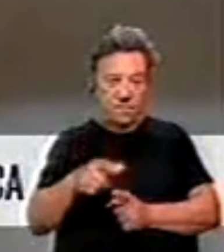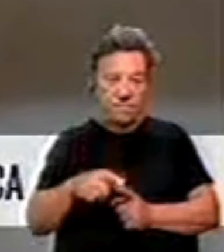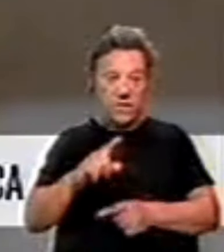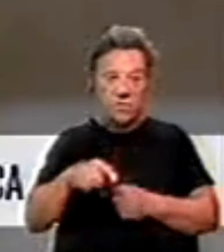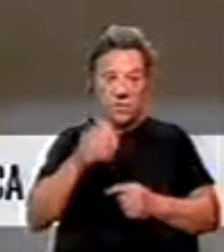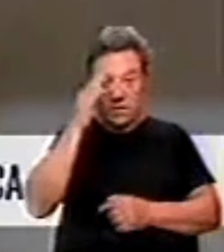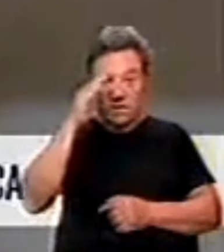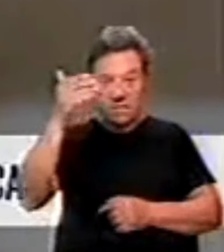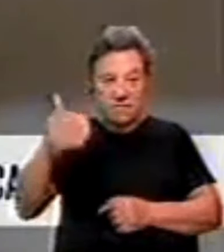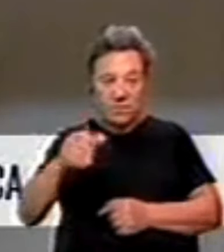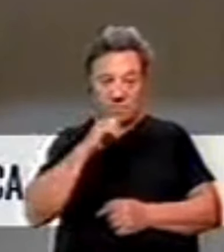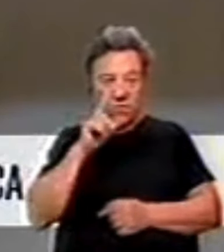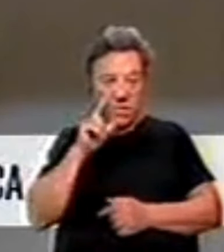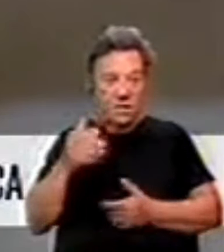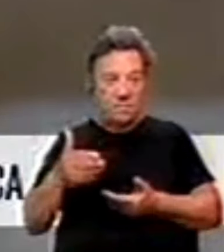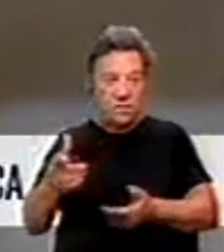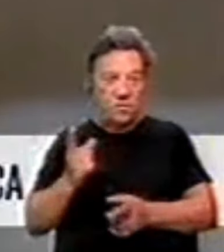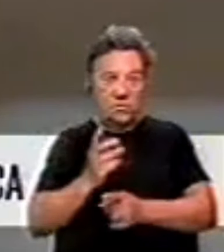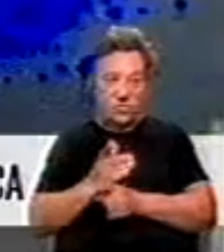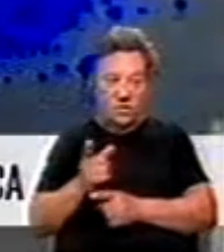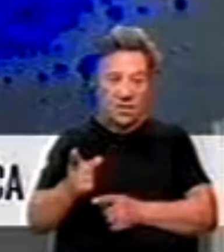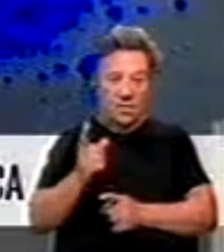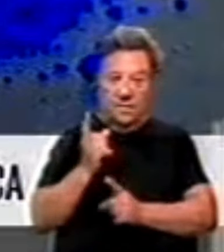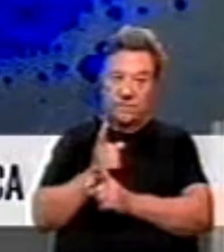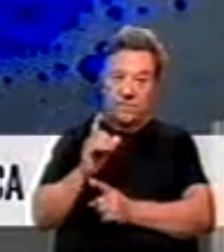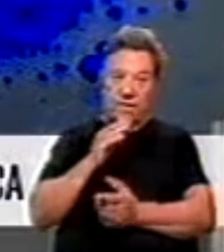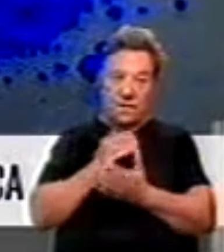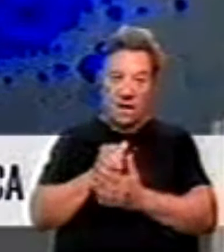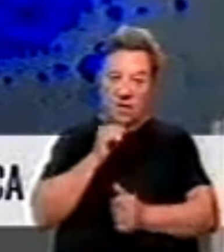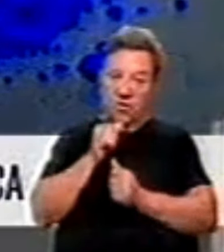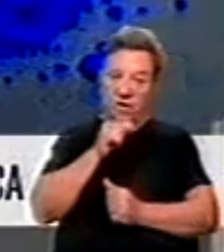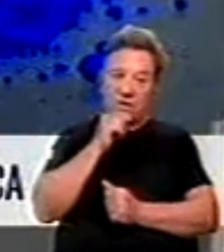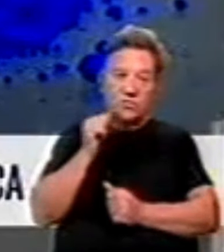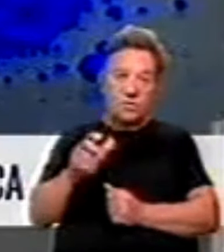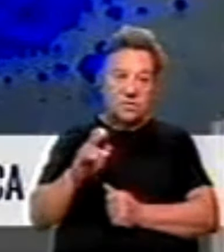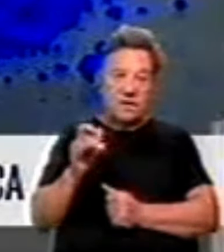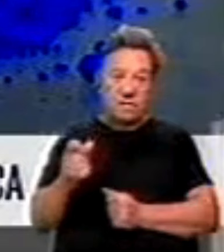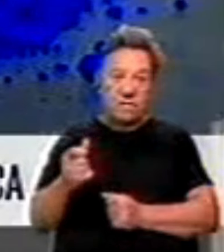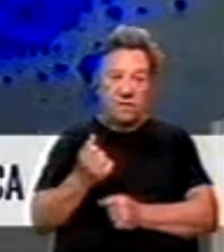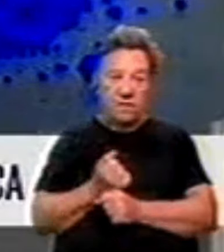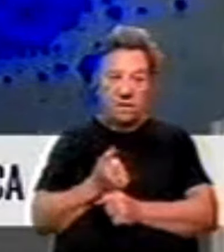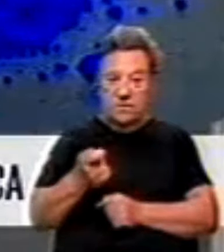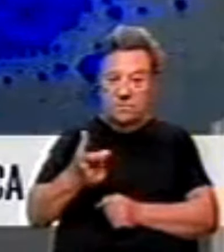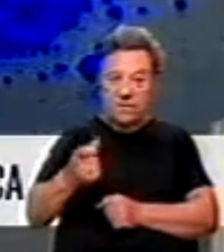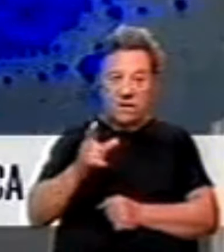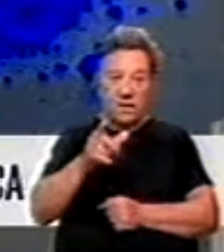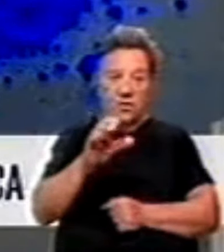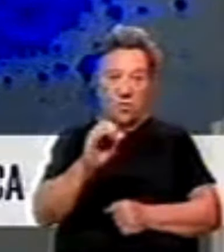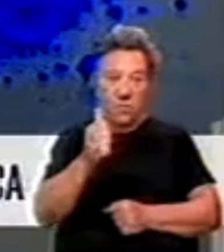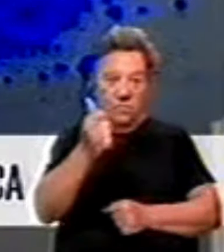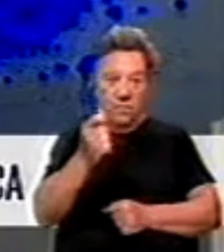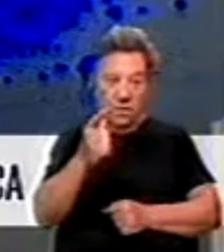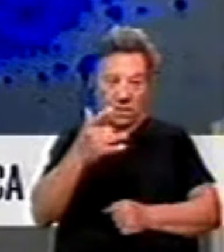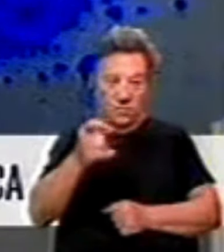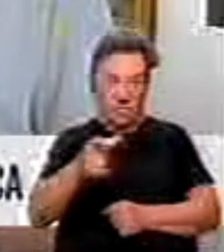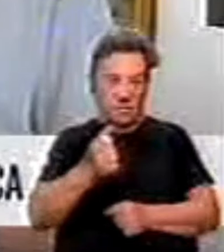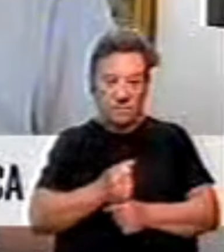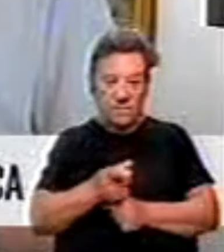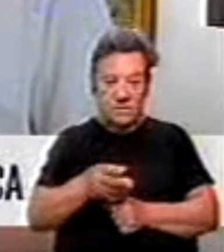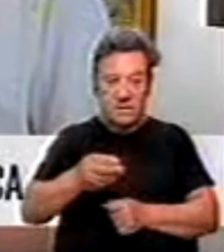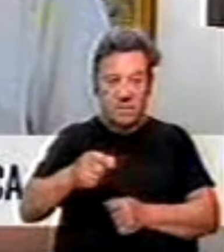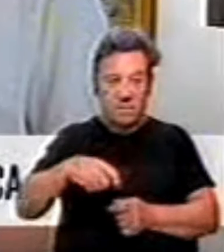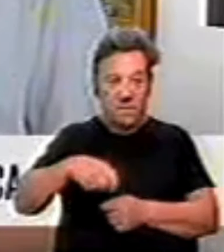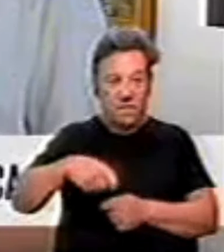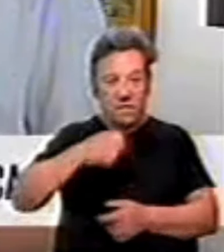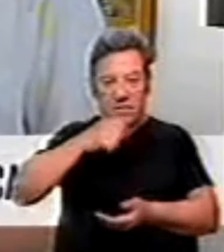outra vitrine, nós podemos apresentar não só aquilo que dá a tonalidade azul de safra ao esmalte, que é o cobalto, que